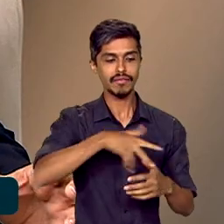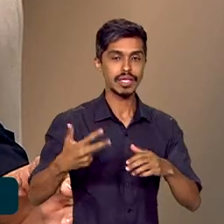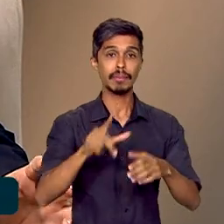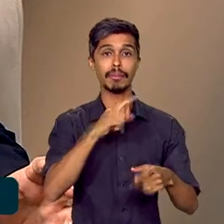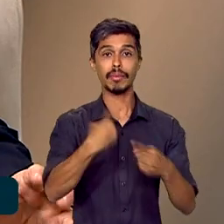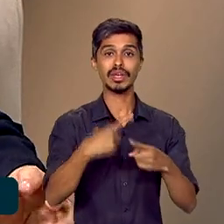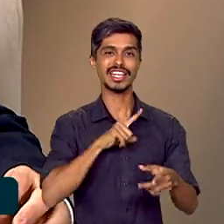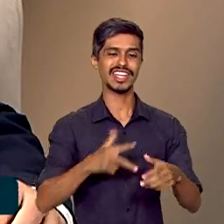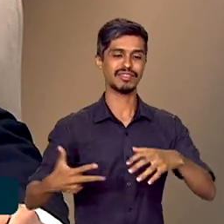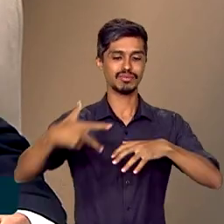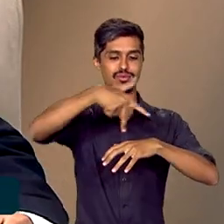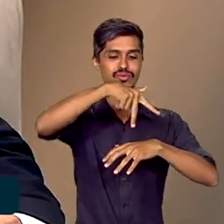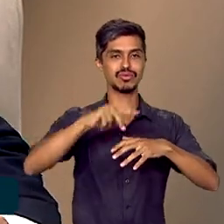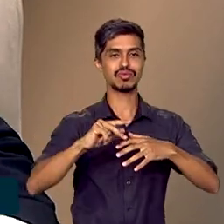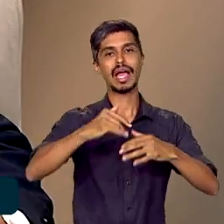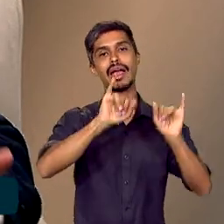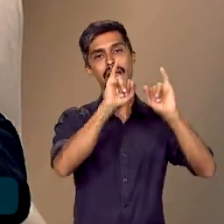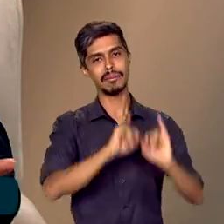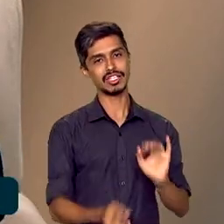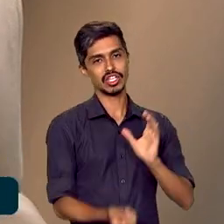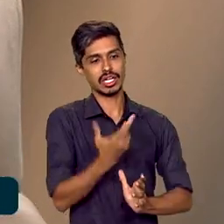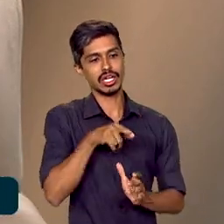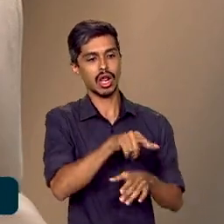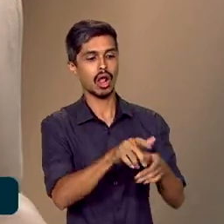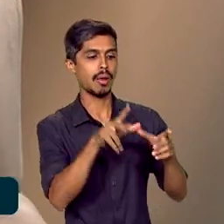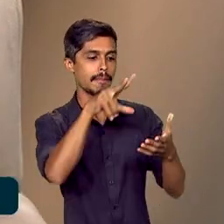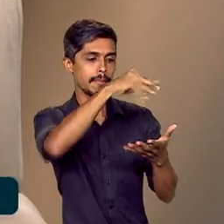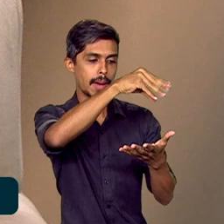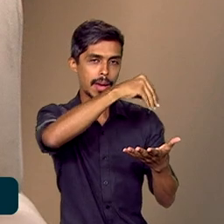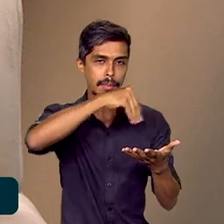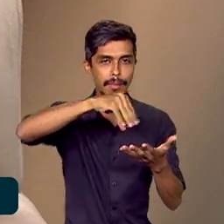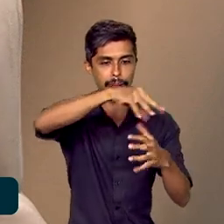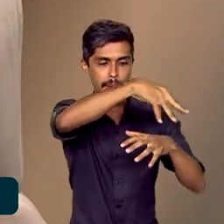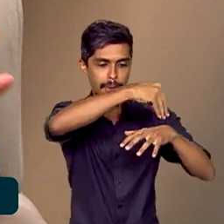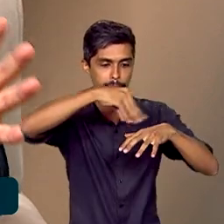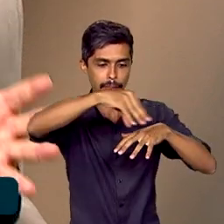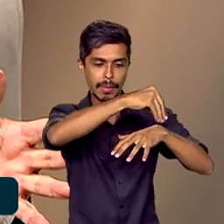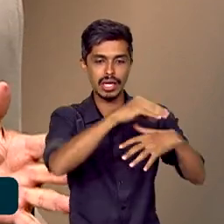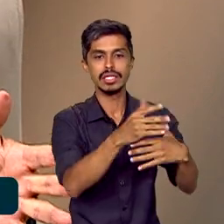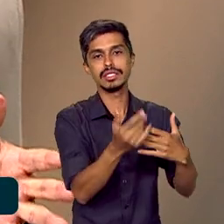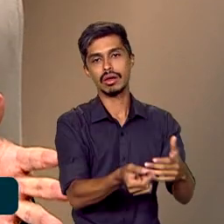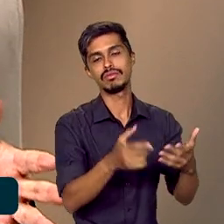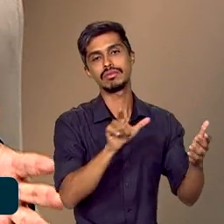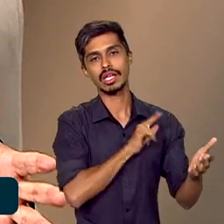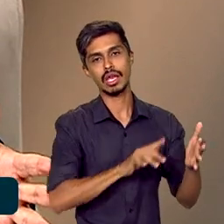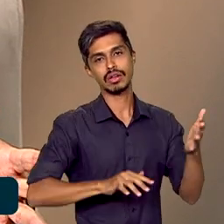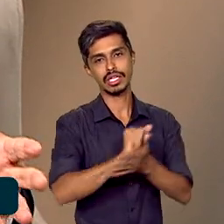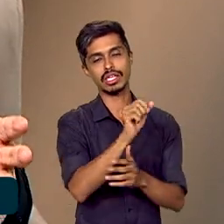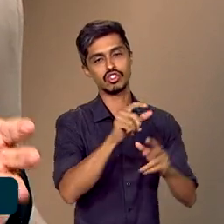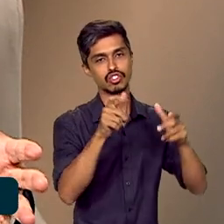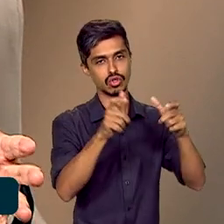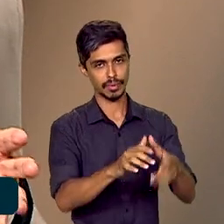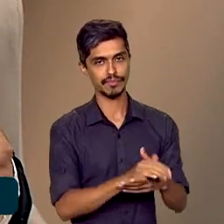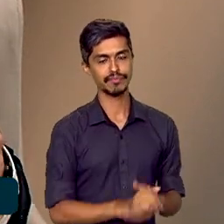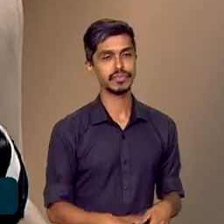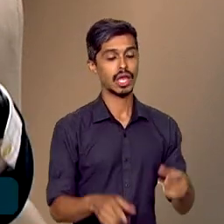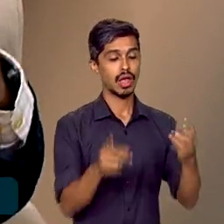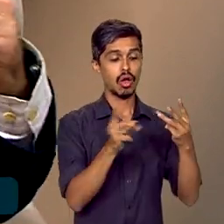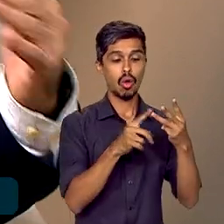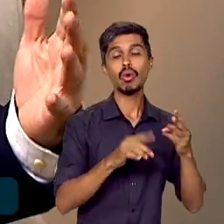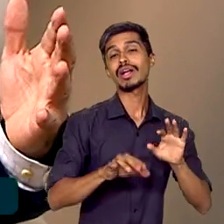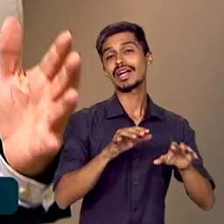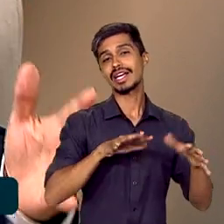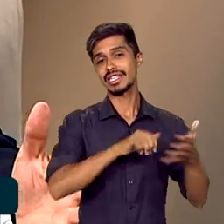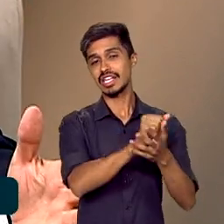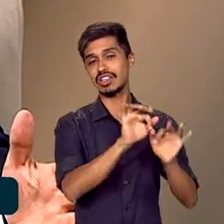imagens das propriedades. Então, esses dois cadastros são os cadastros de terra. O cadastro das famílias são feitos no momento que